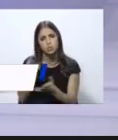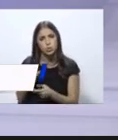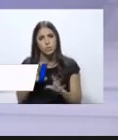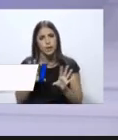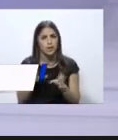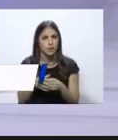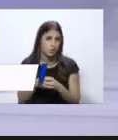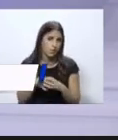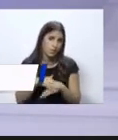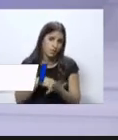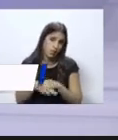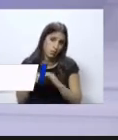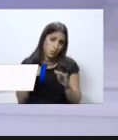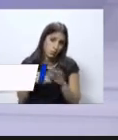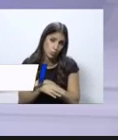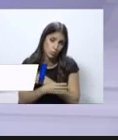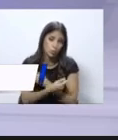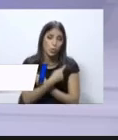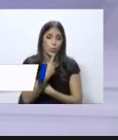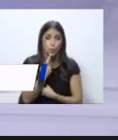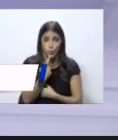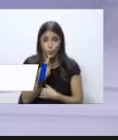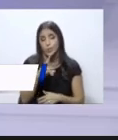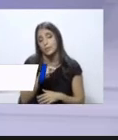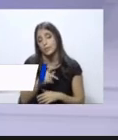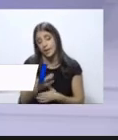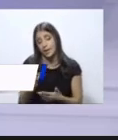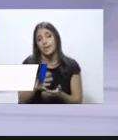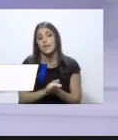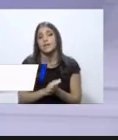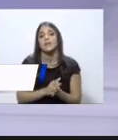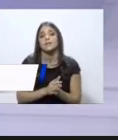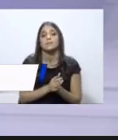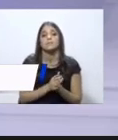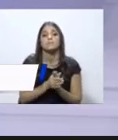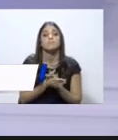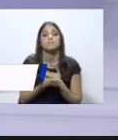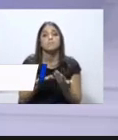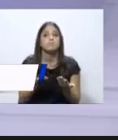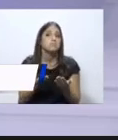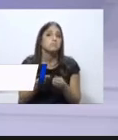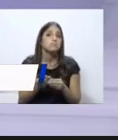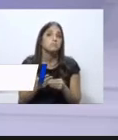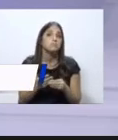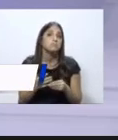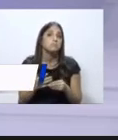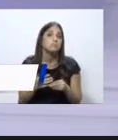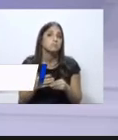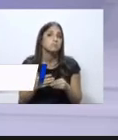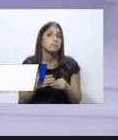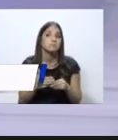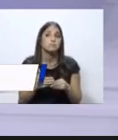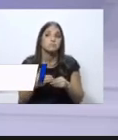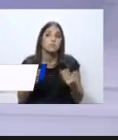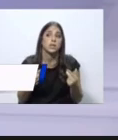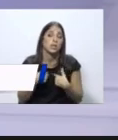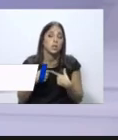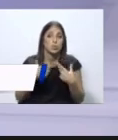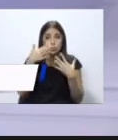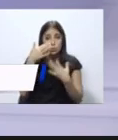golos, porque não é só fazer golos que está nas suas funções. E eu tenho a